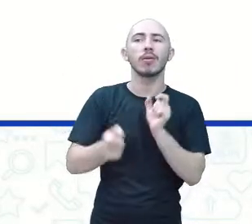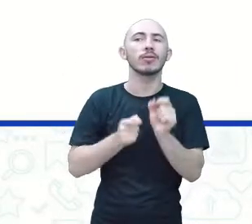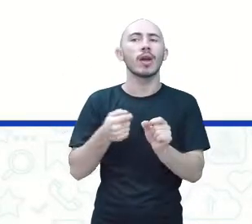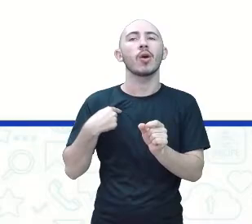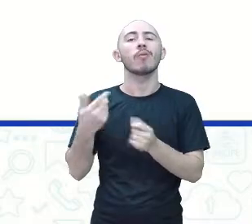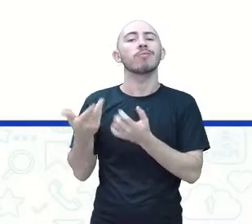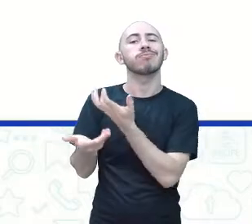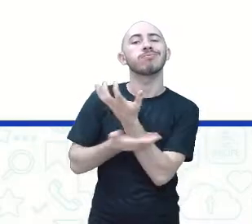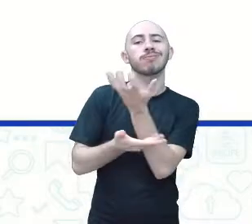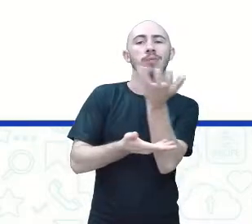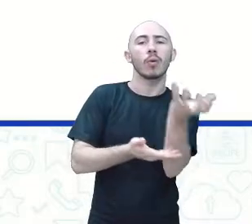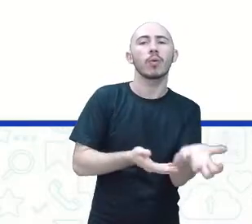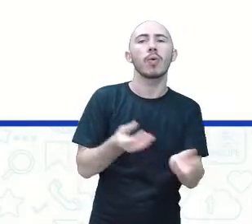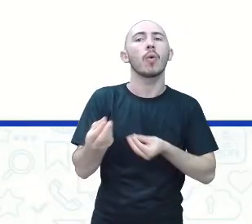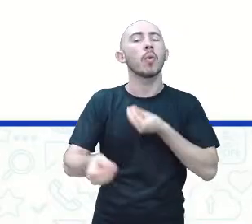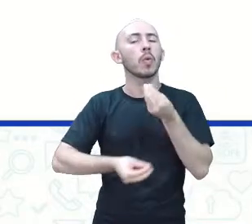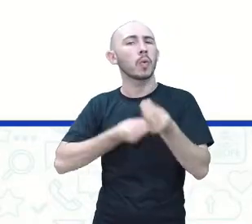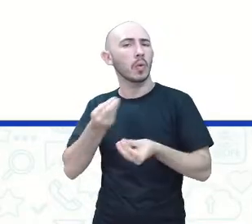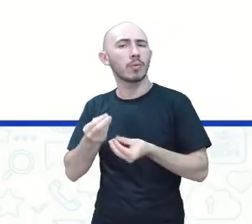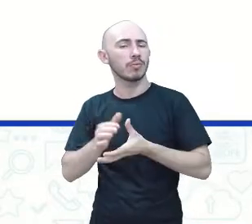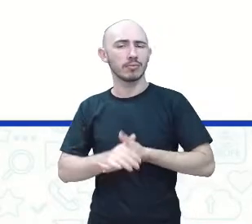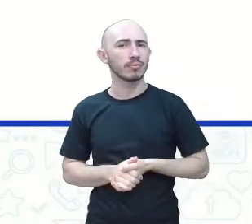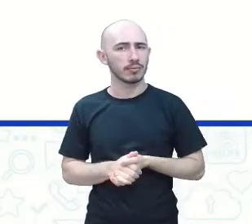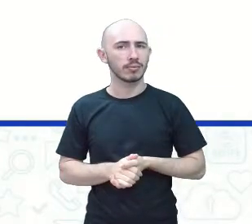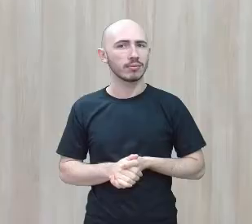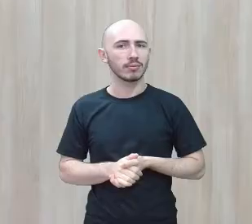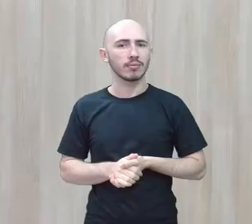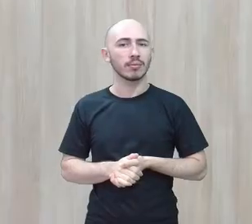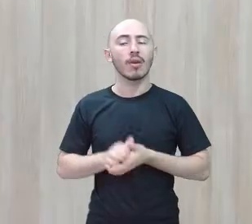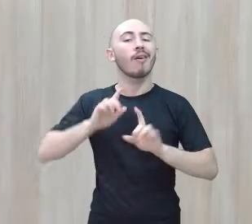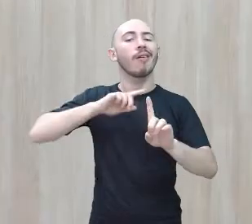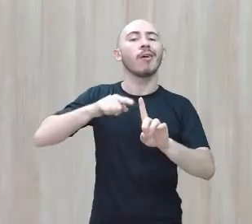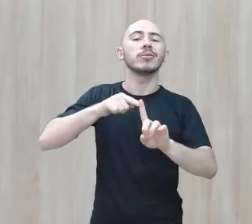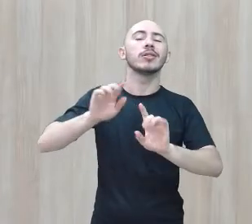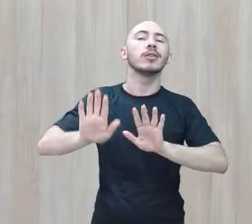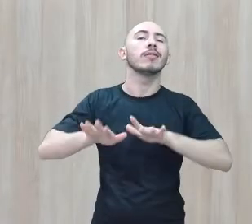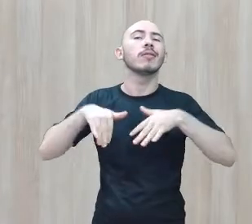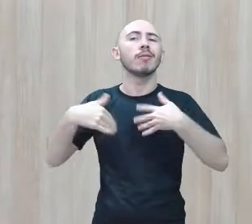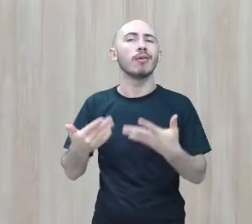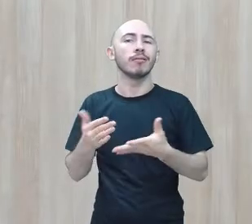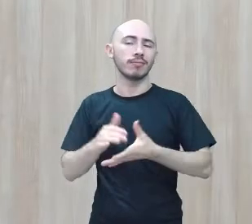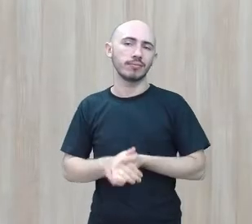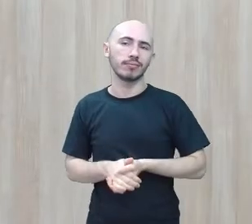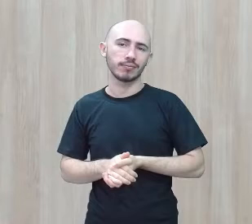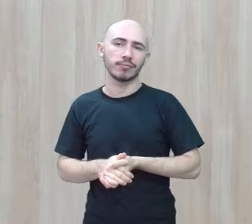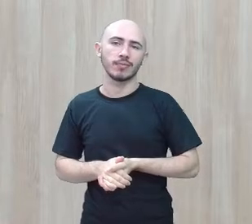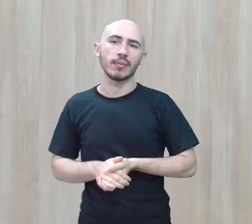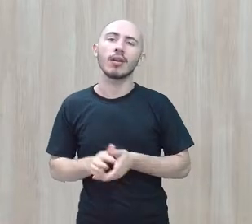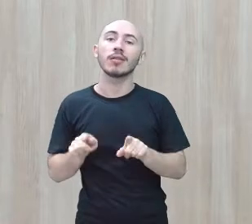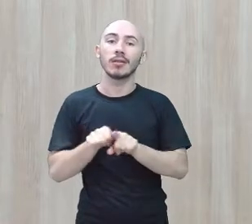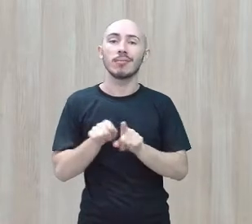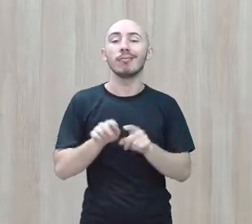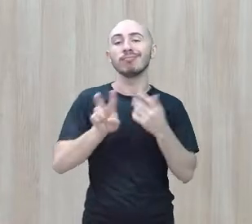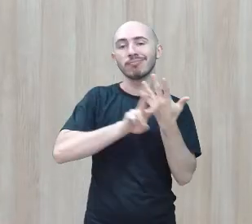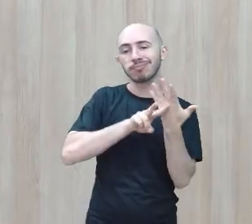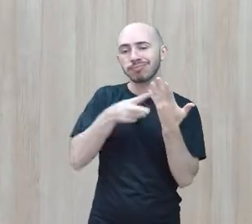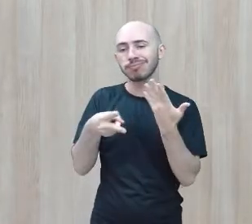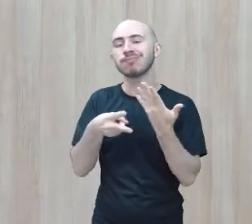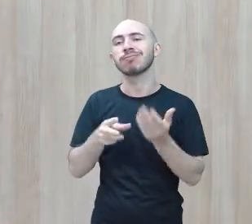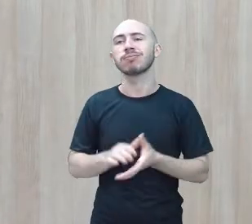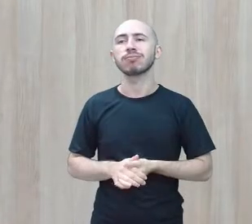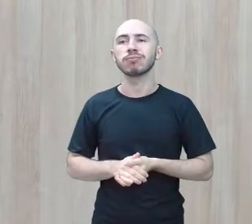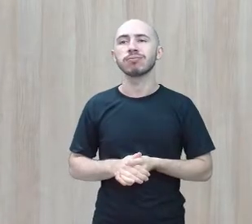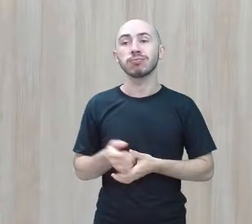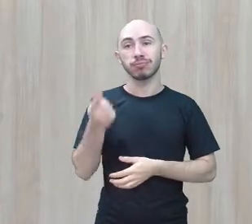é que promove esse desmatamento? Quais são os objetivos desse desmatamento? E também as consequências. Então, vamos